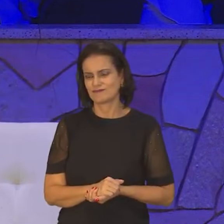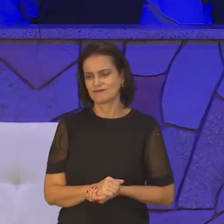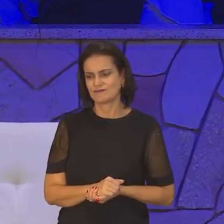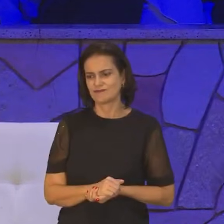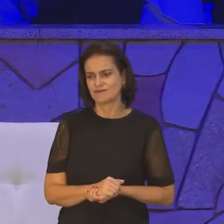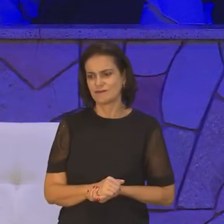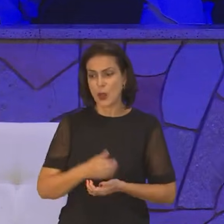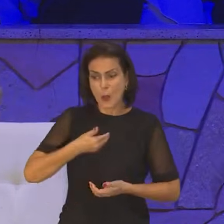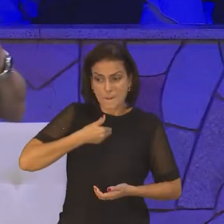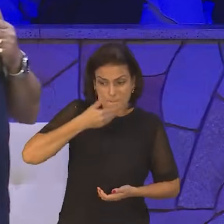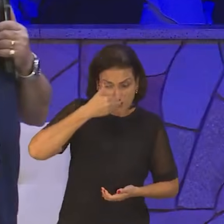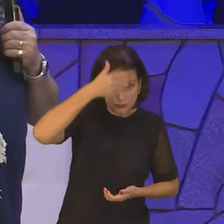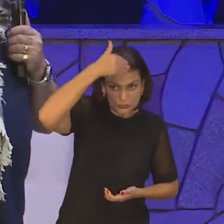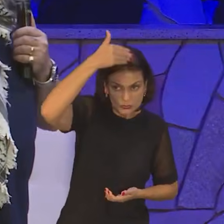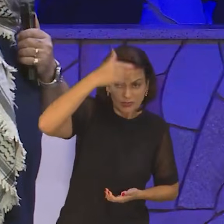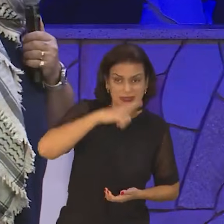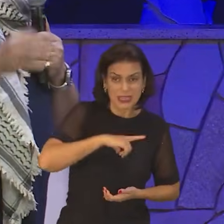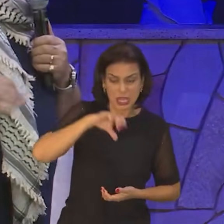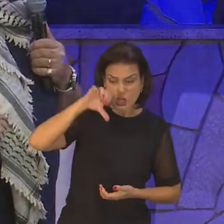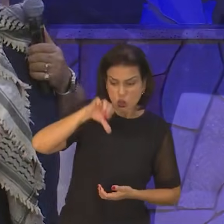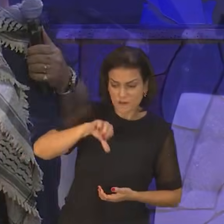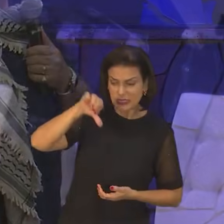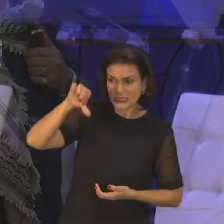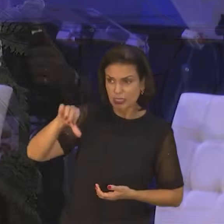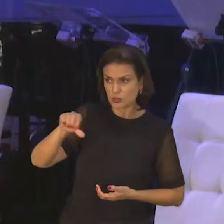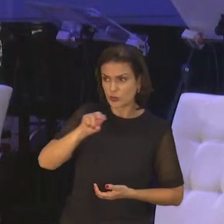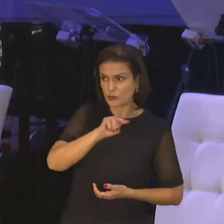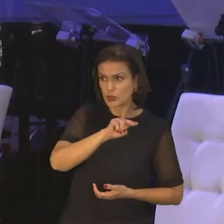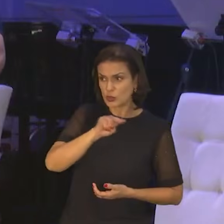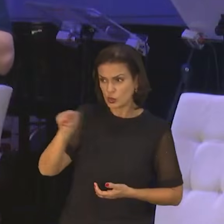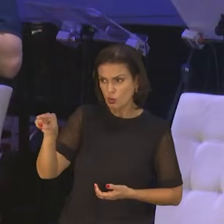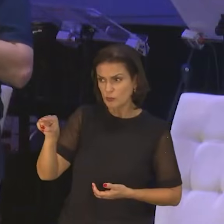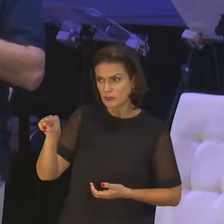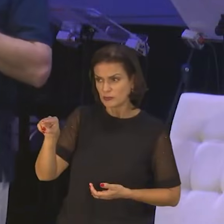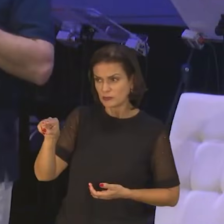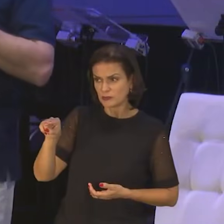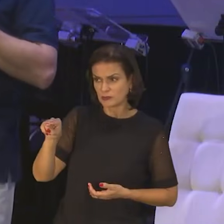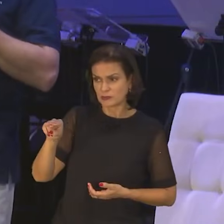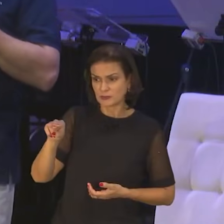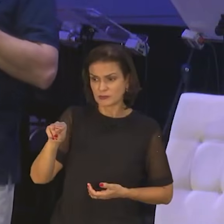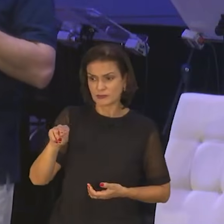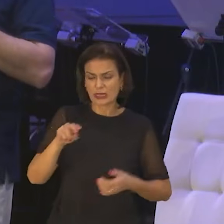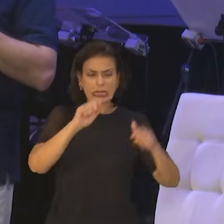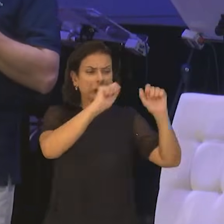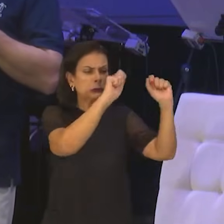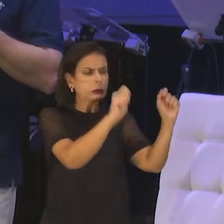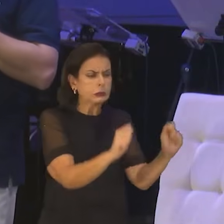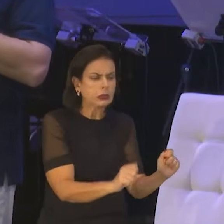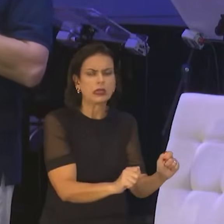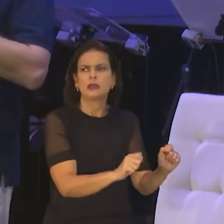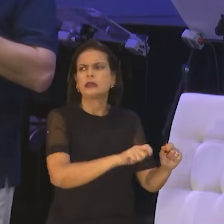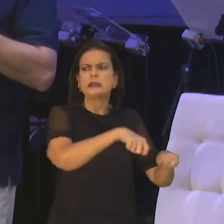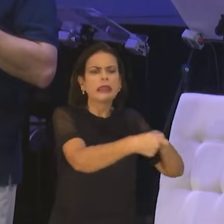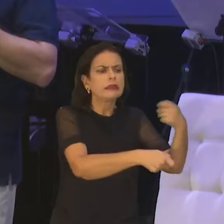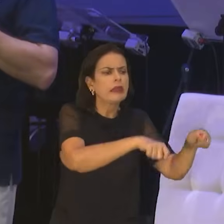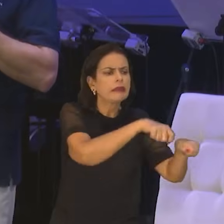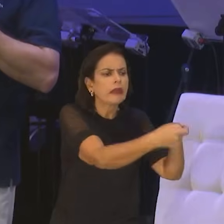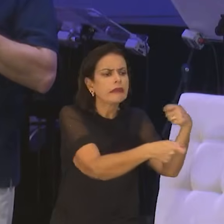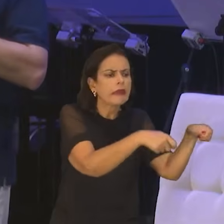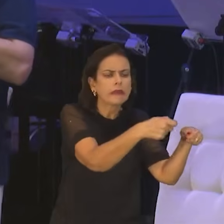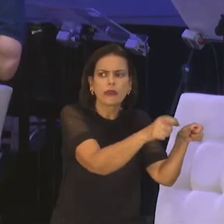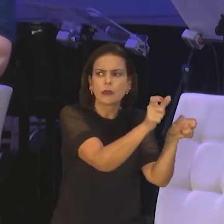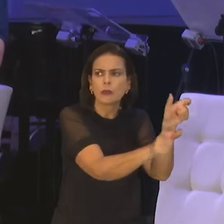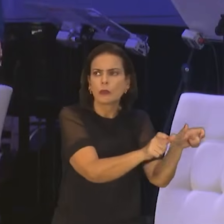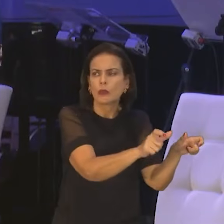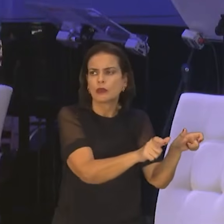O muçulmano tem 99 nomes de um Deus. Que é o santo, que é o poderoso, que é o implacável, que é o invisível, que é o